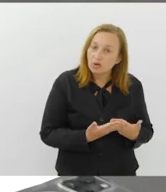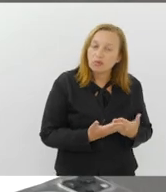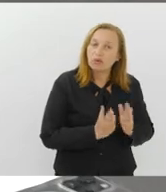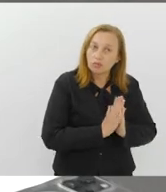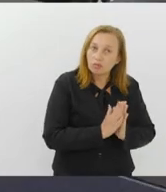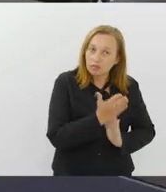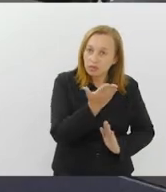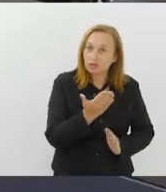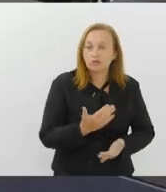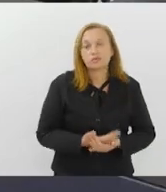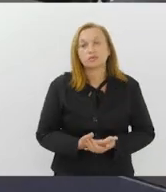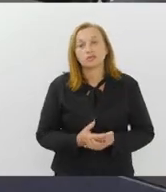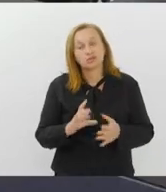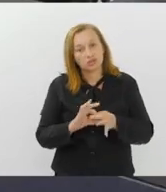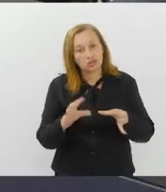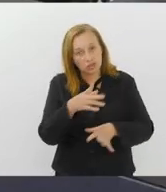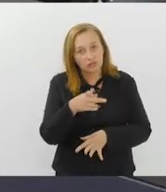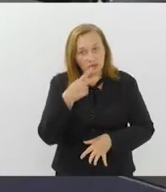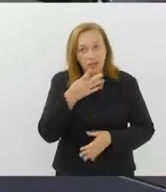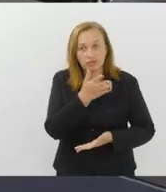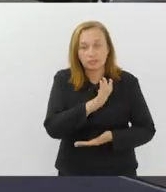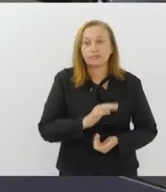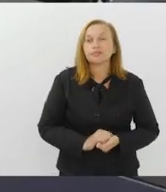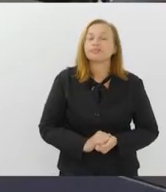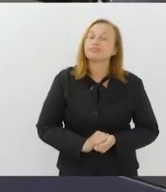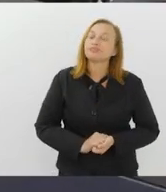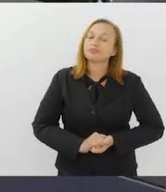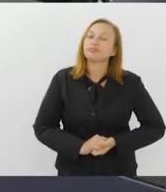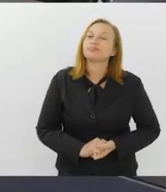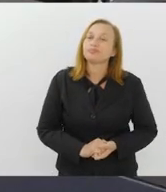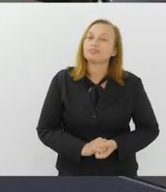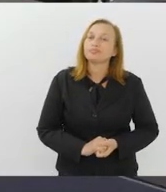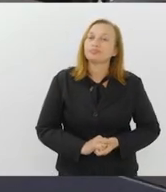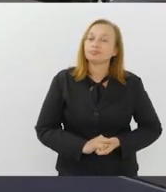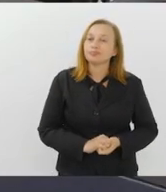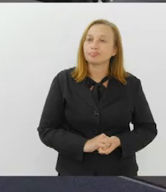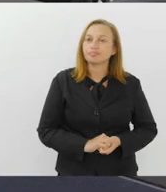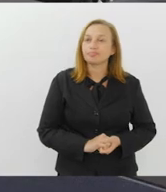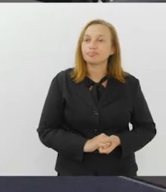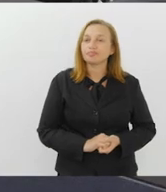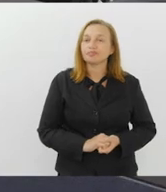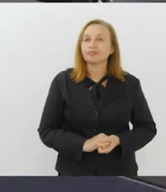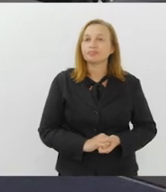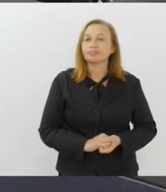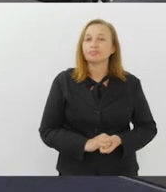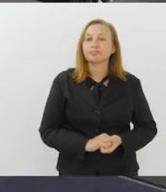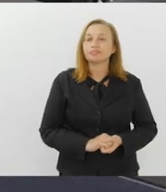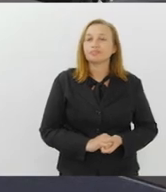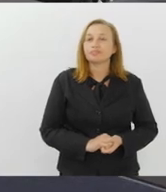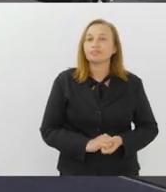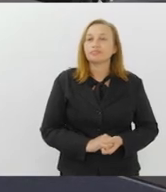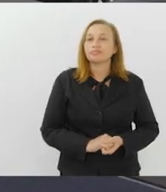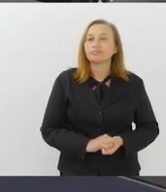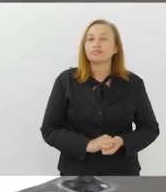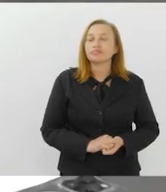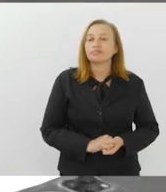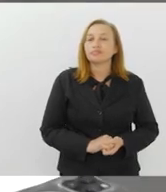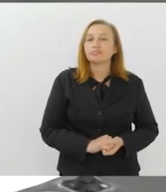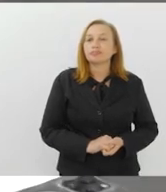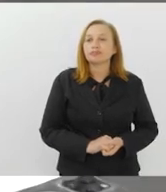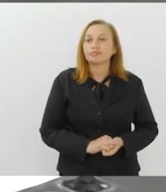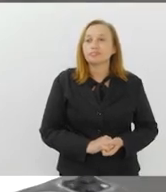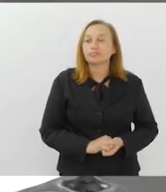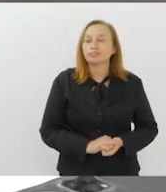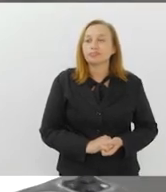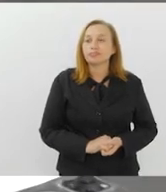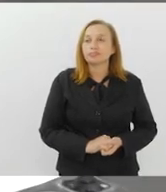favor. Por favor. Deixa só ela concluir. Por favor, doutora Vera. Eu falo em cima das